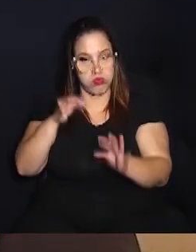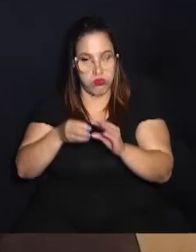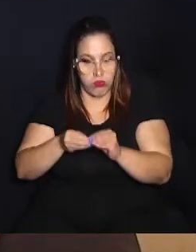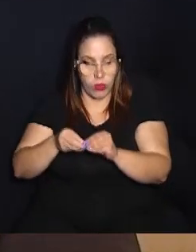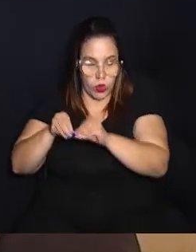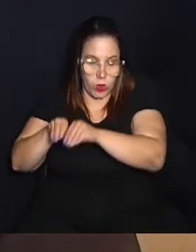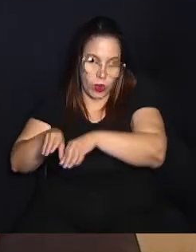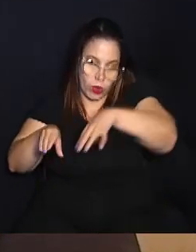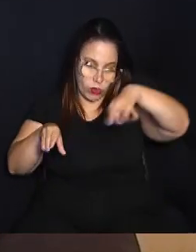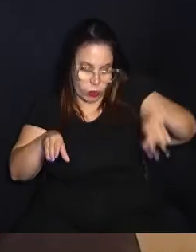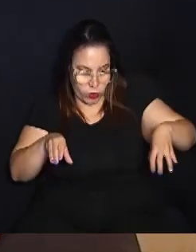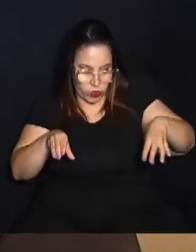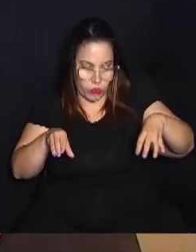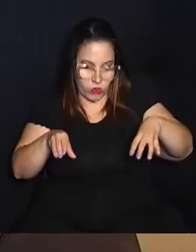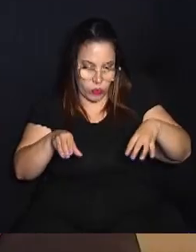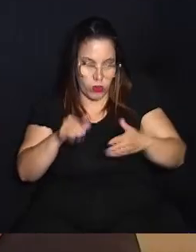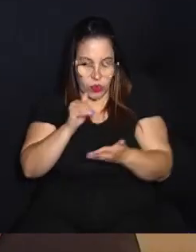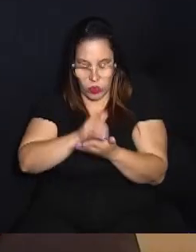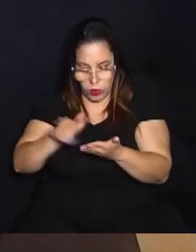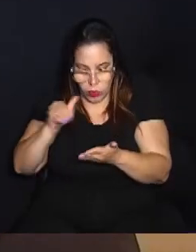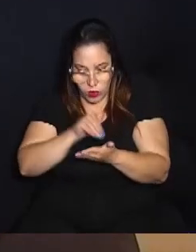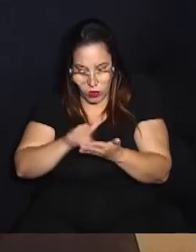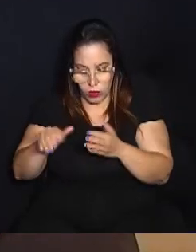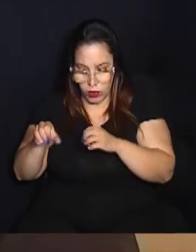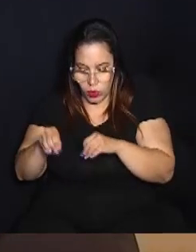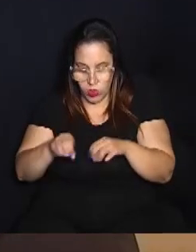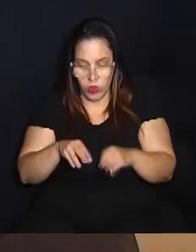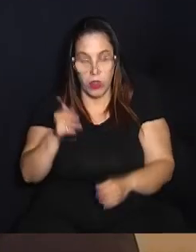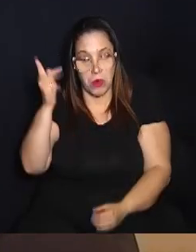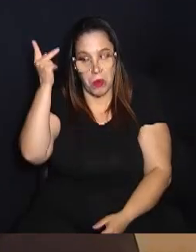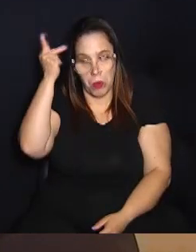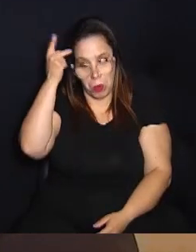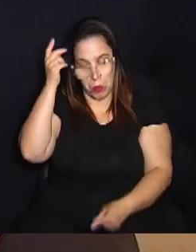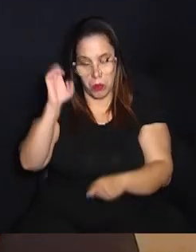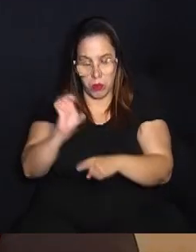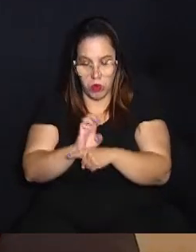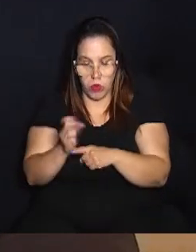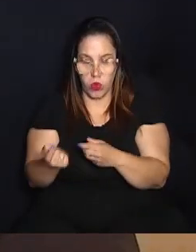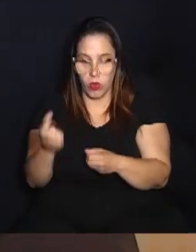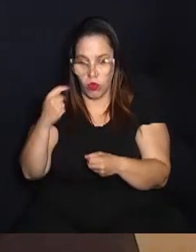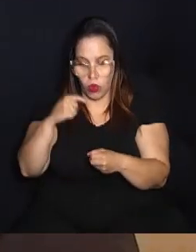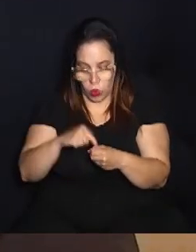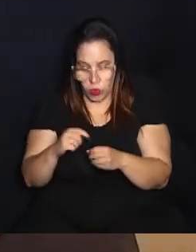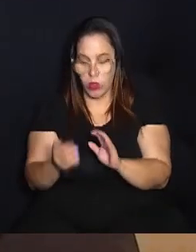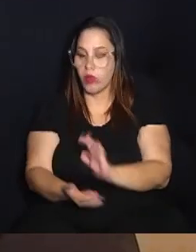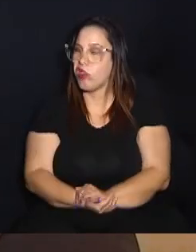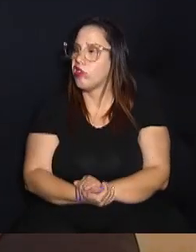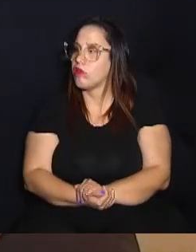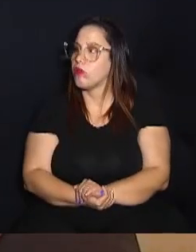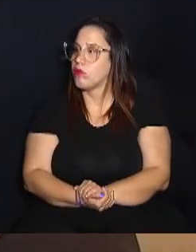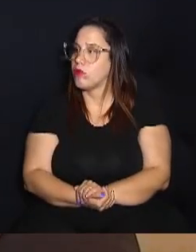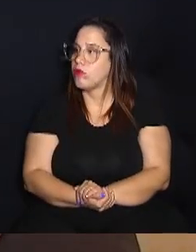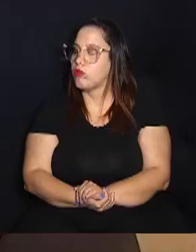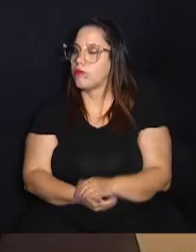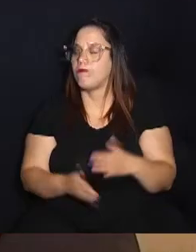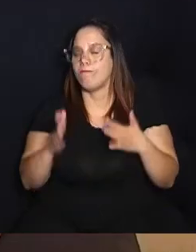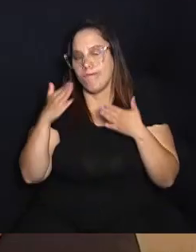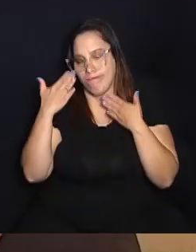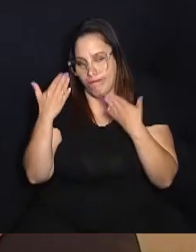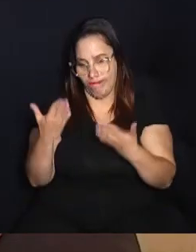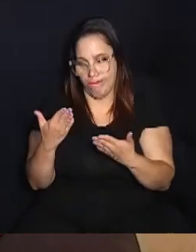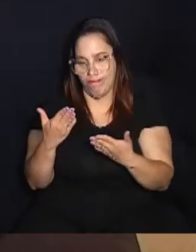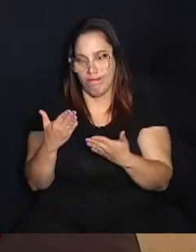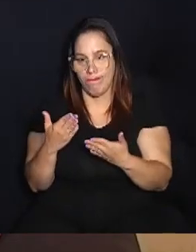exilado político, foi secretário de Educação no estado de São Paulo quando retorna, foi